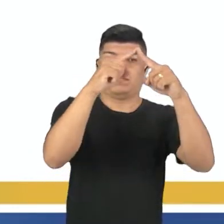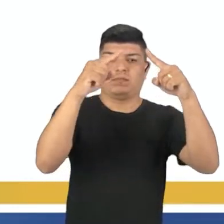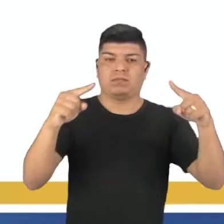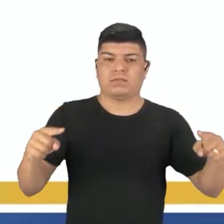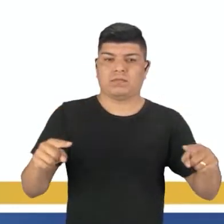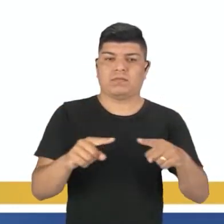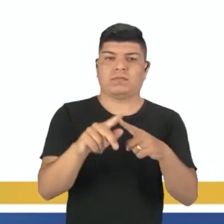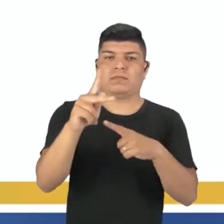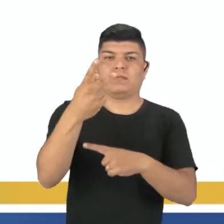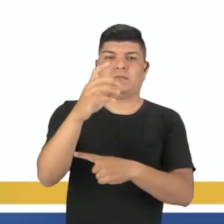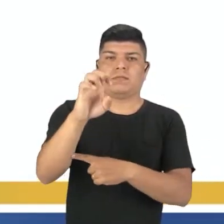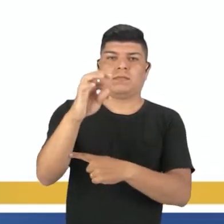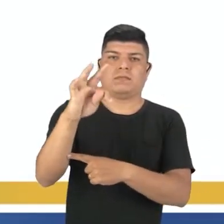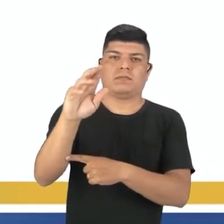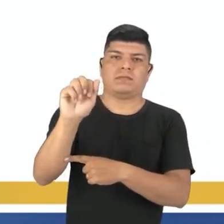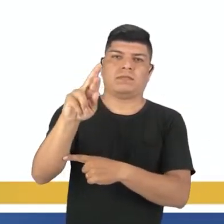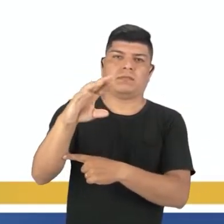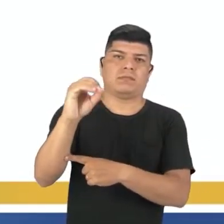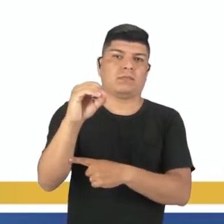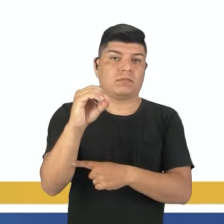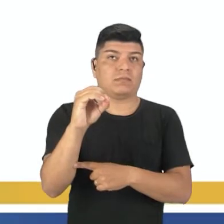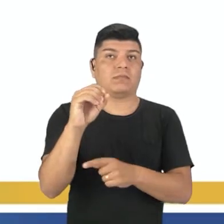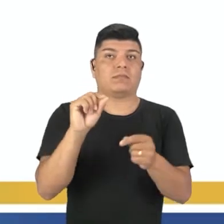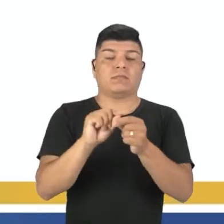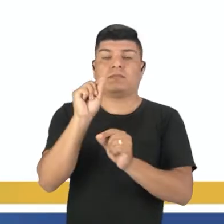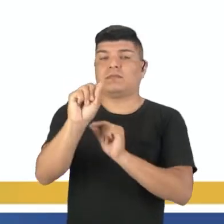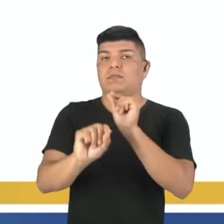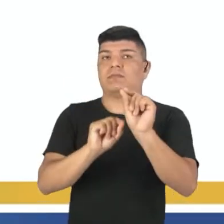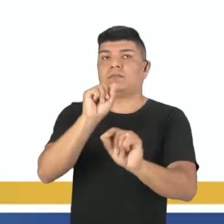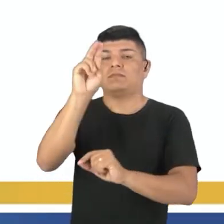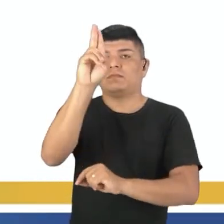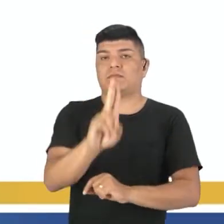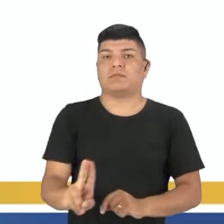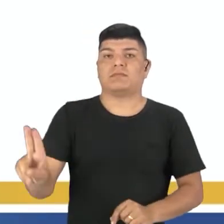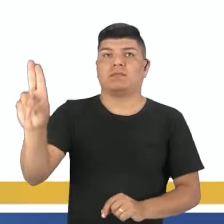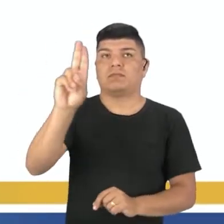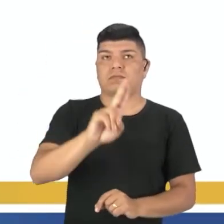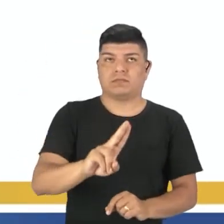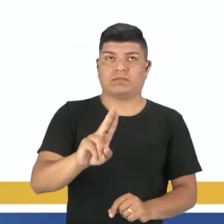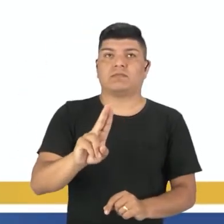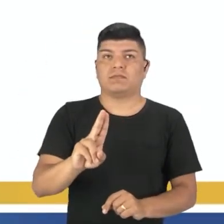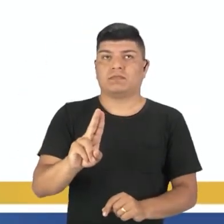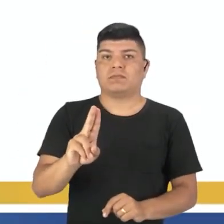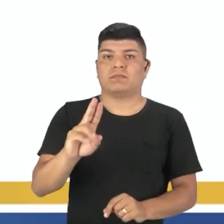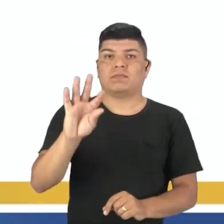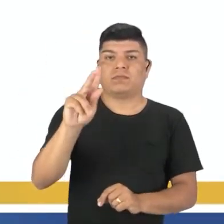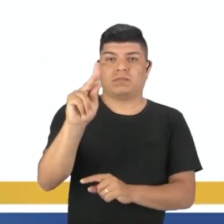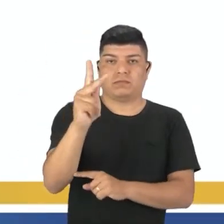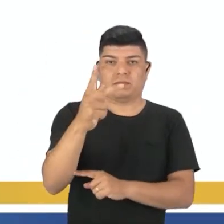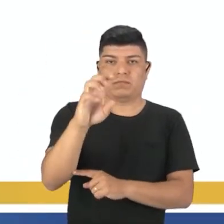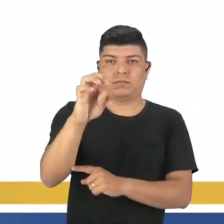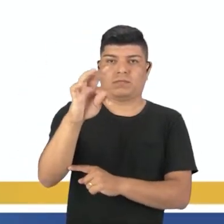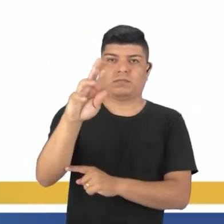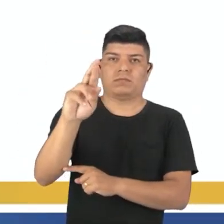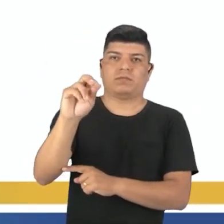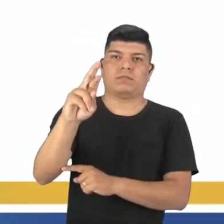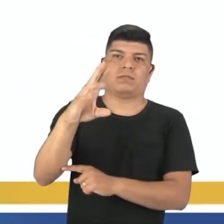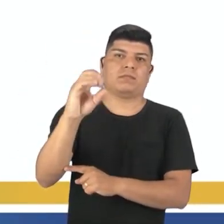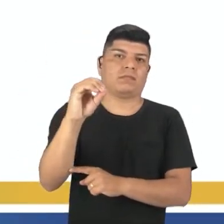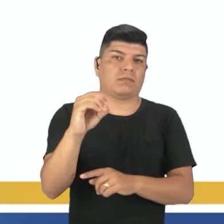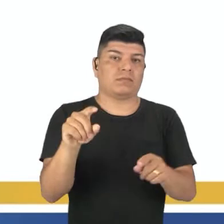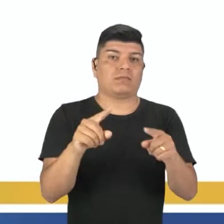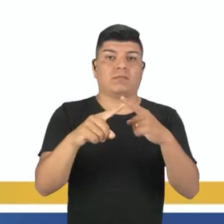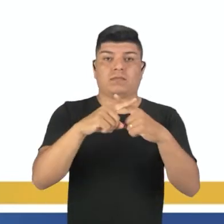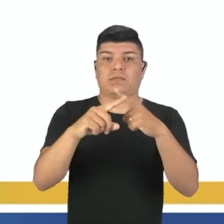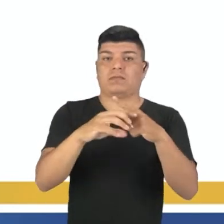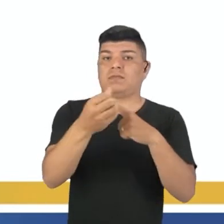equiláteros. Então, o que a gente vai fazer? A gente vai utilizar a fórmula do triângulo equilátero vezes 6 para encontrar